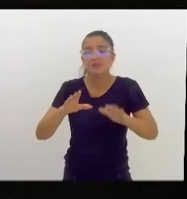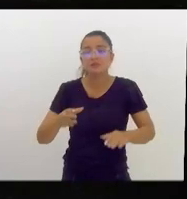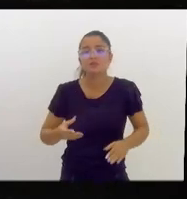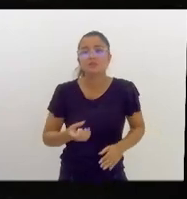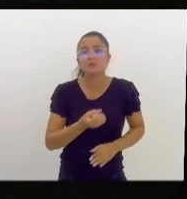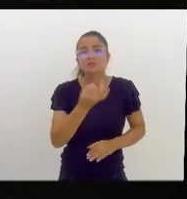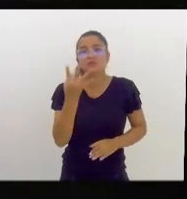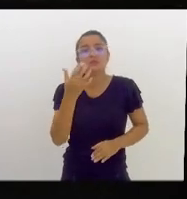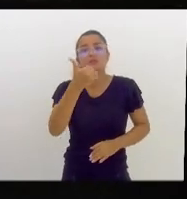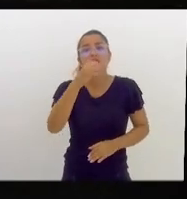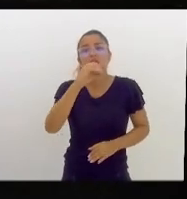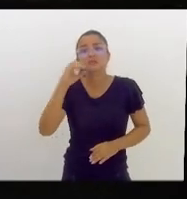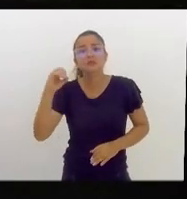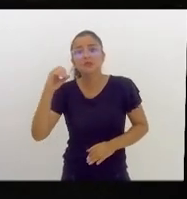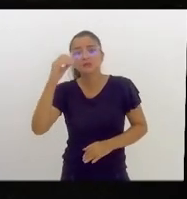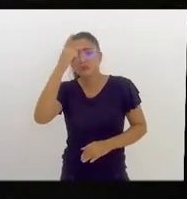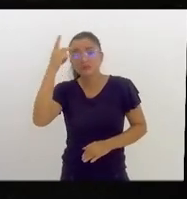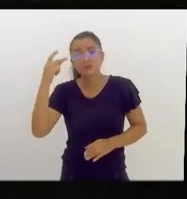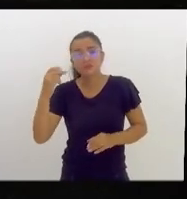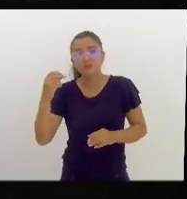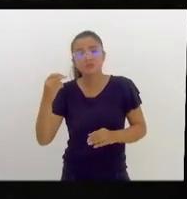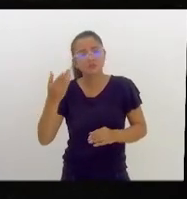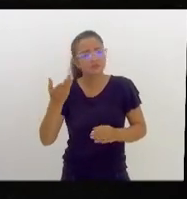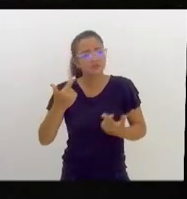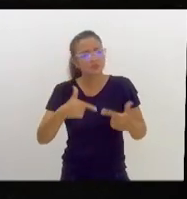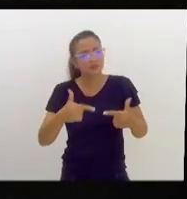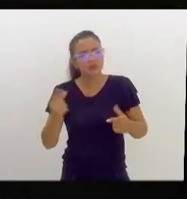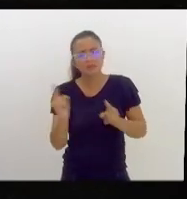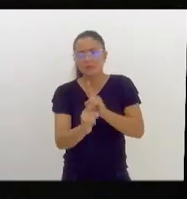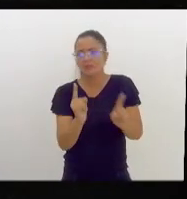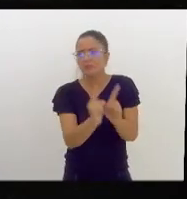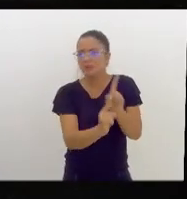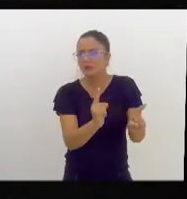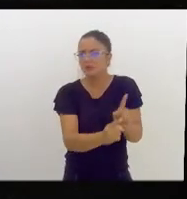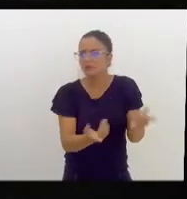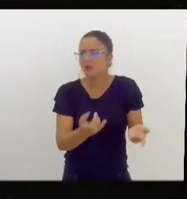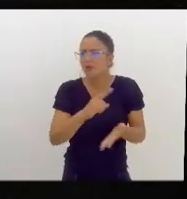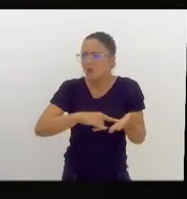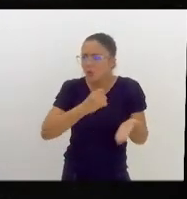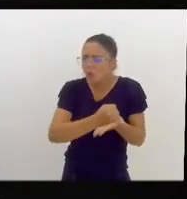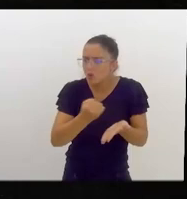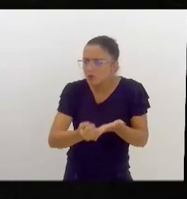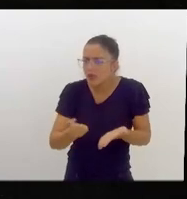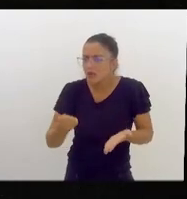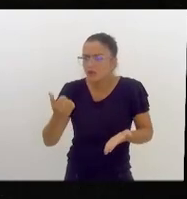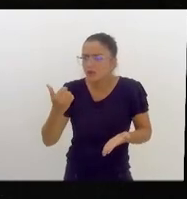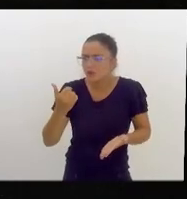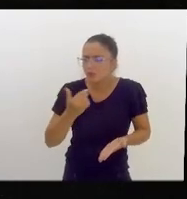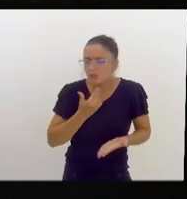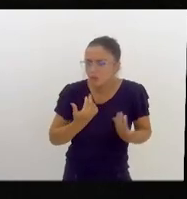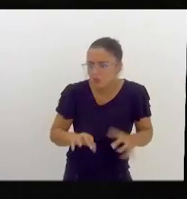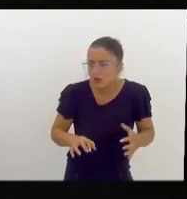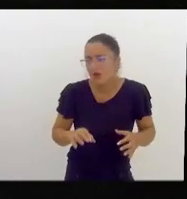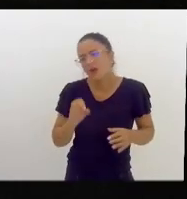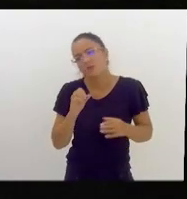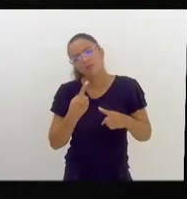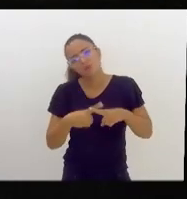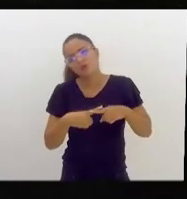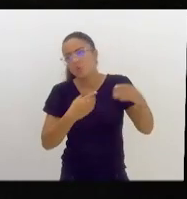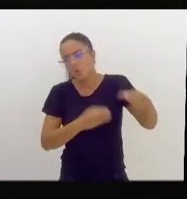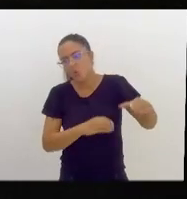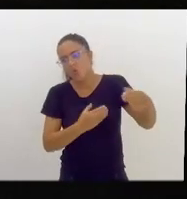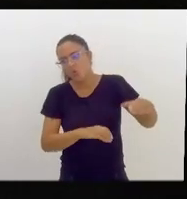mais de 100 servidores cedidos. Então, se não tem servidor contratado, se não quer fazer concurso, porque essa é